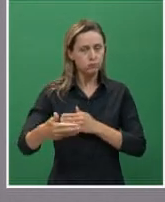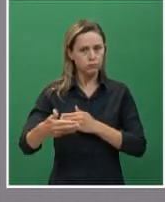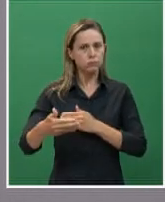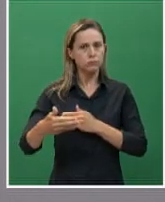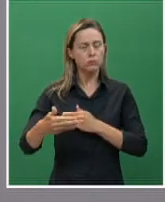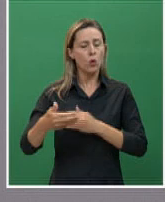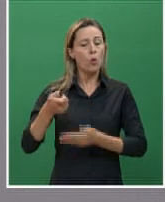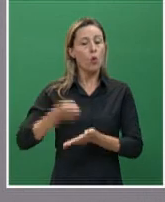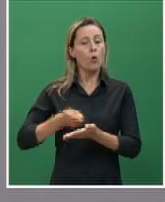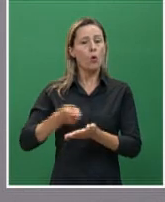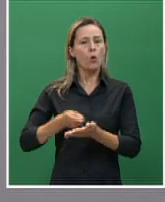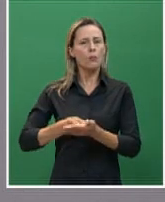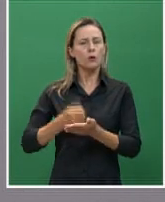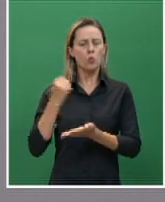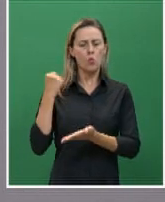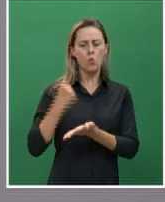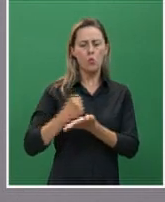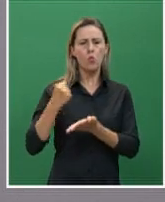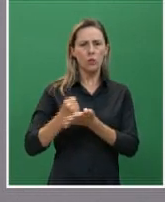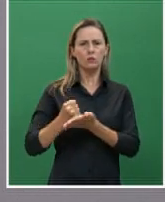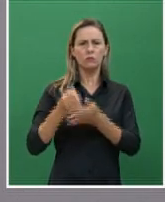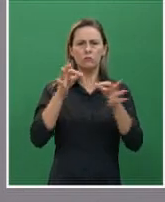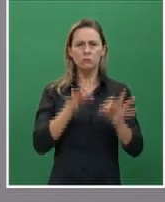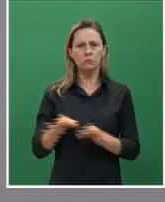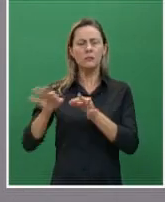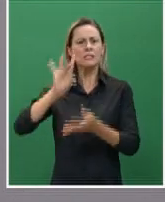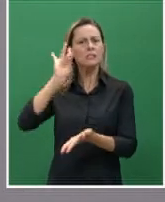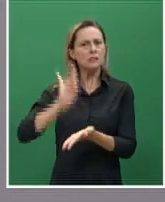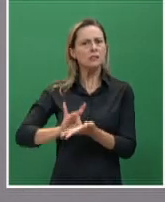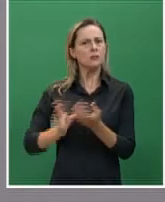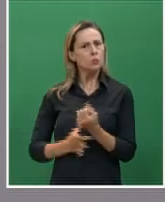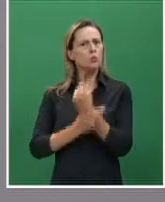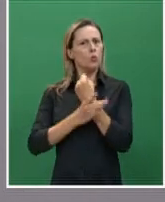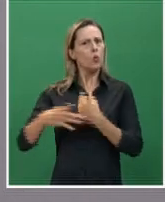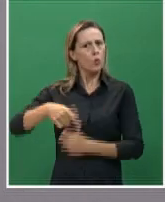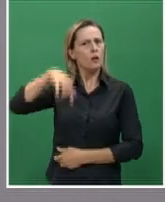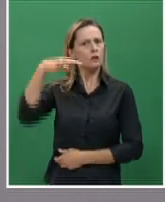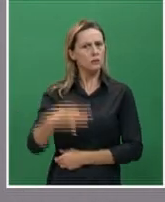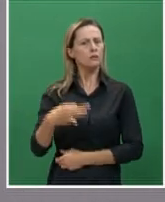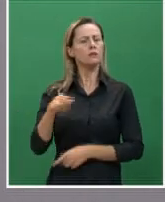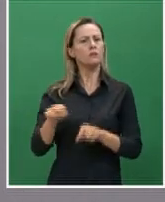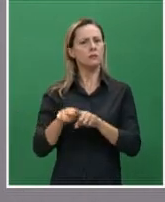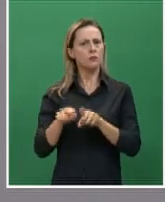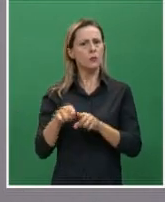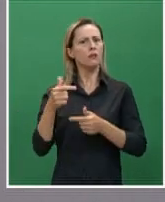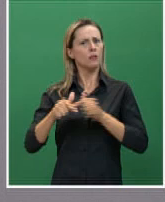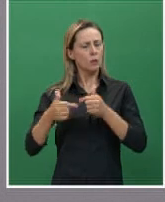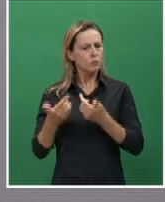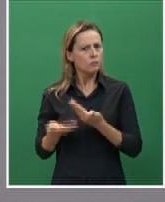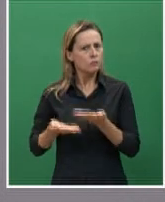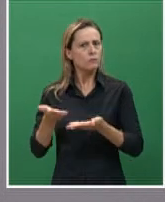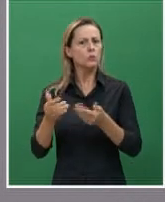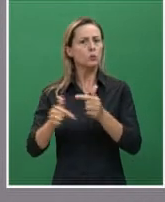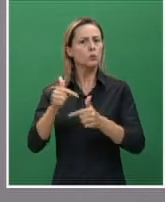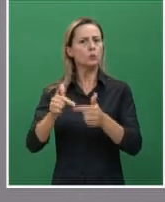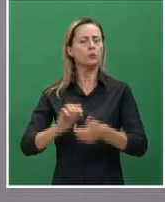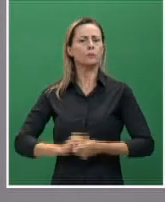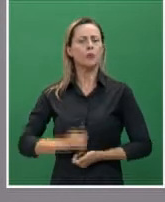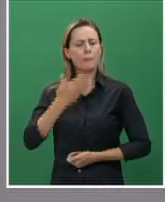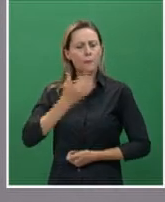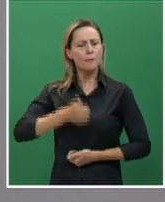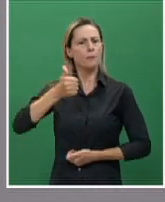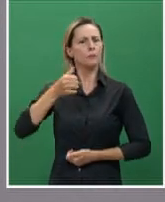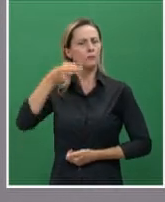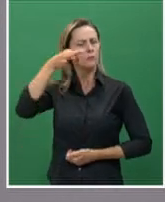é cobrando para que o contrato seja muito bem executado para que os serviços de fato aconteça E que você tenha a